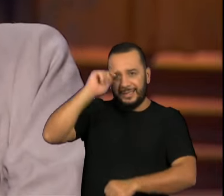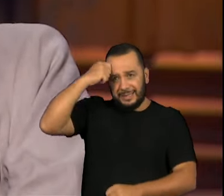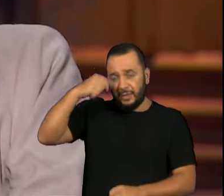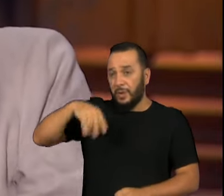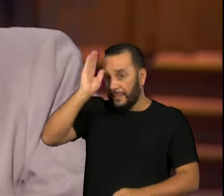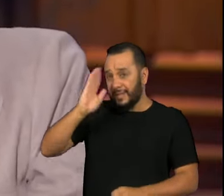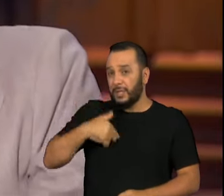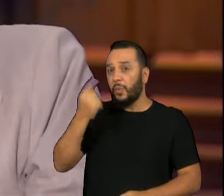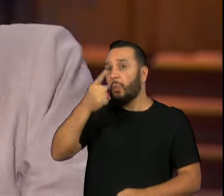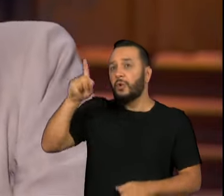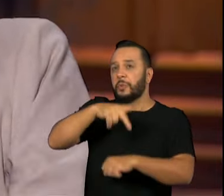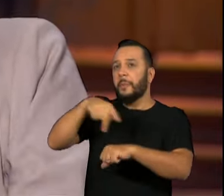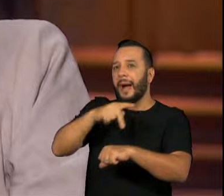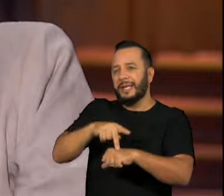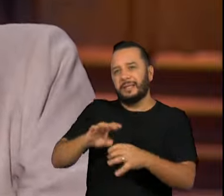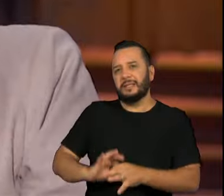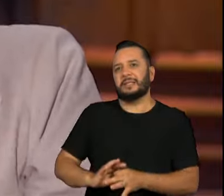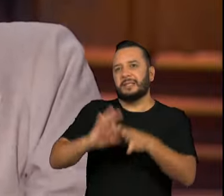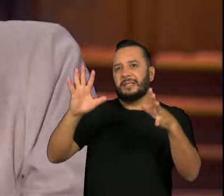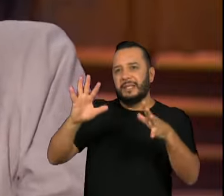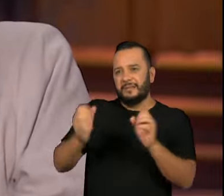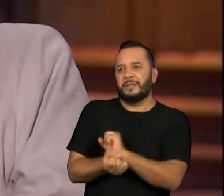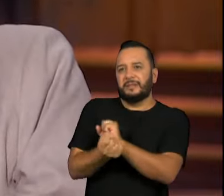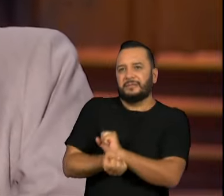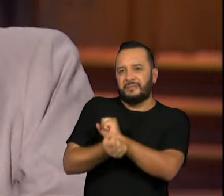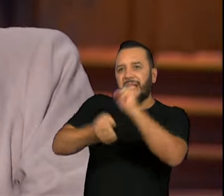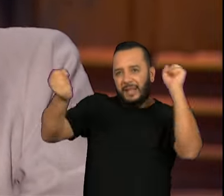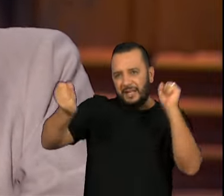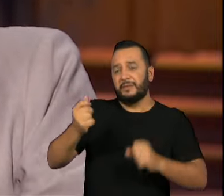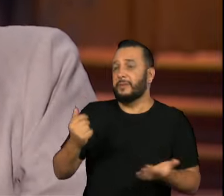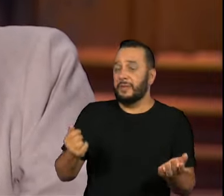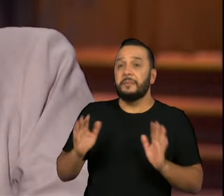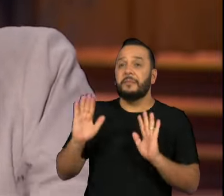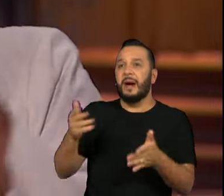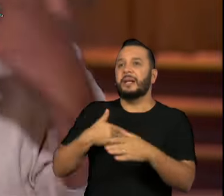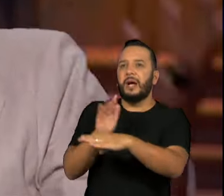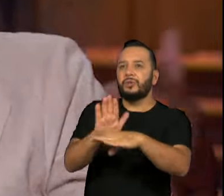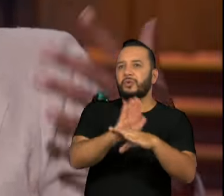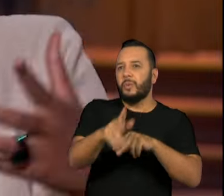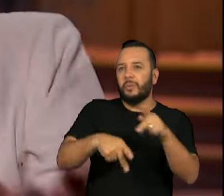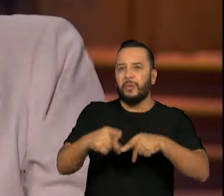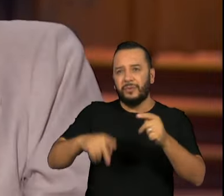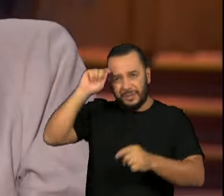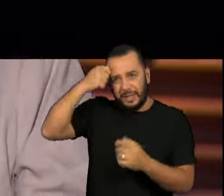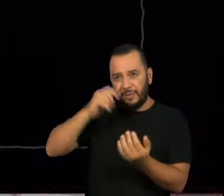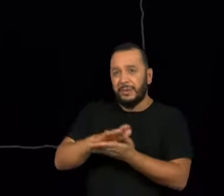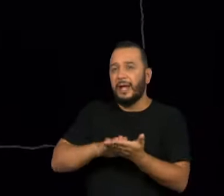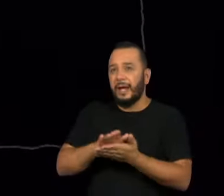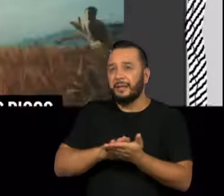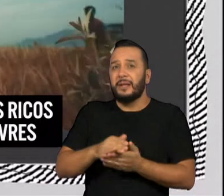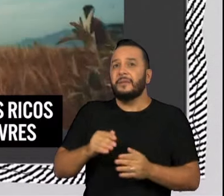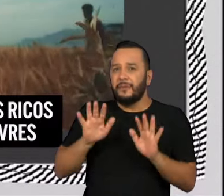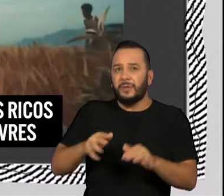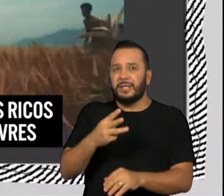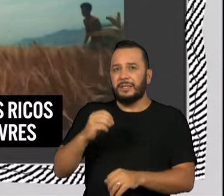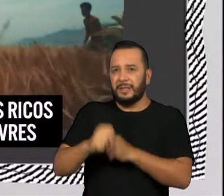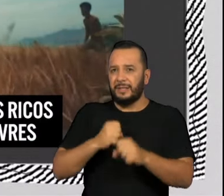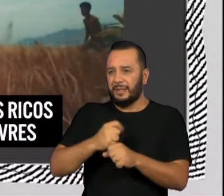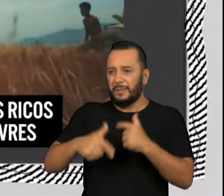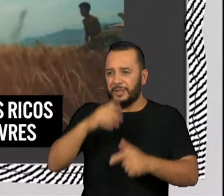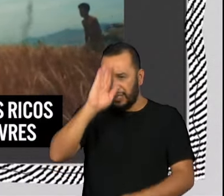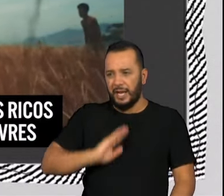a abolir a escravidão depois da Abolição não houve nenhuma política de reparação população né E fica quase 300 anos trabalhando de graça ele